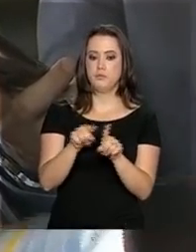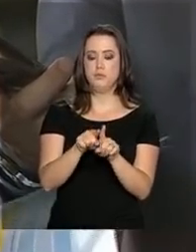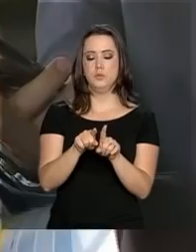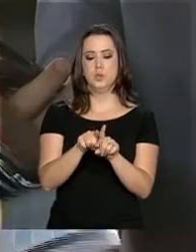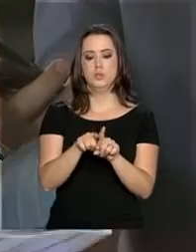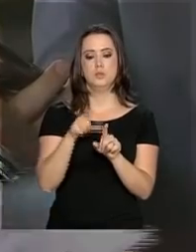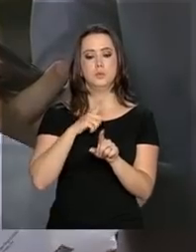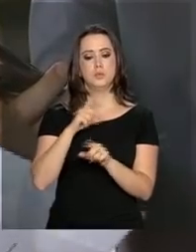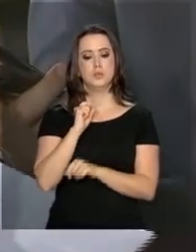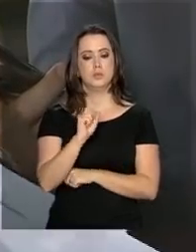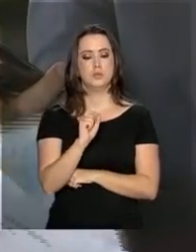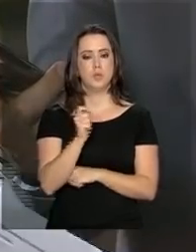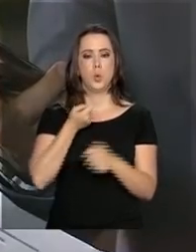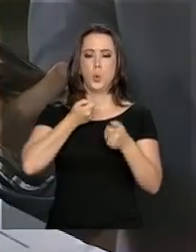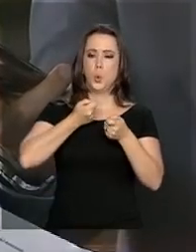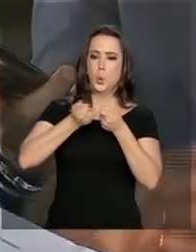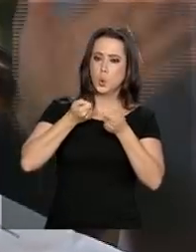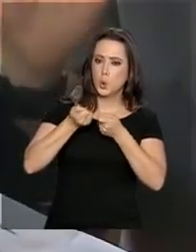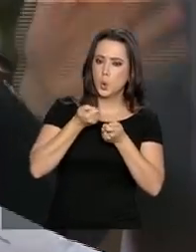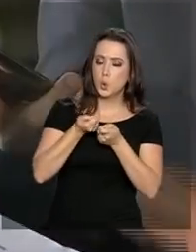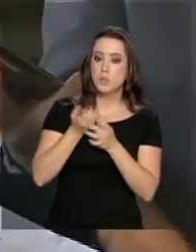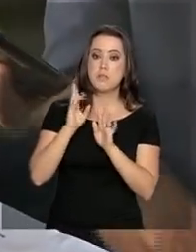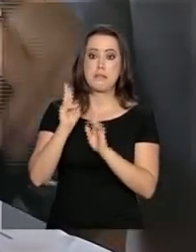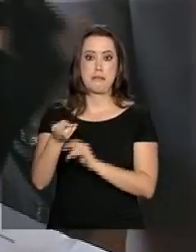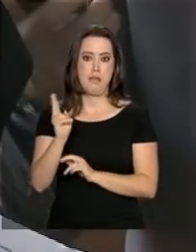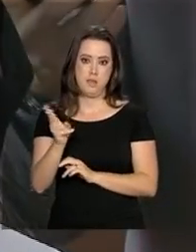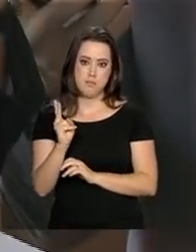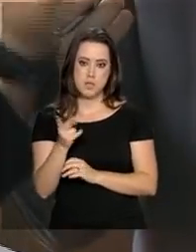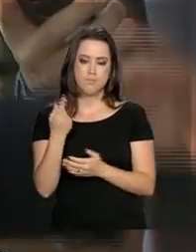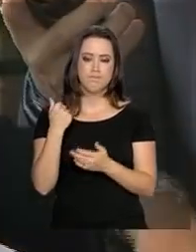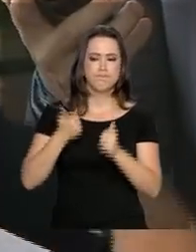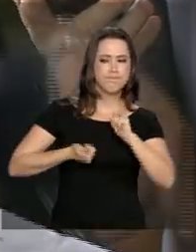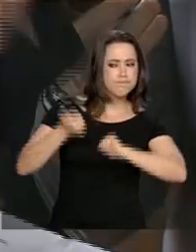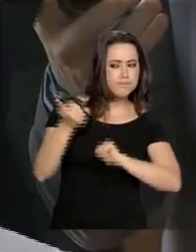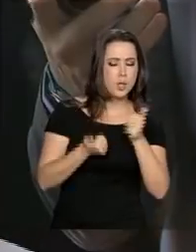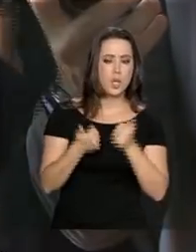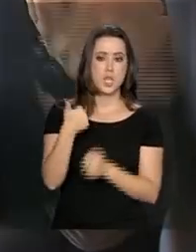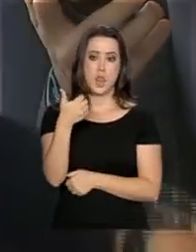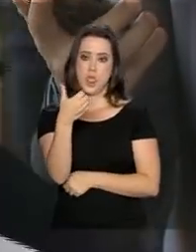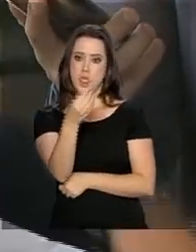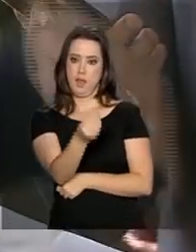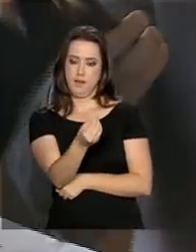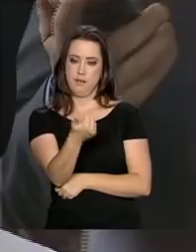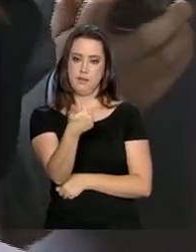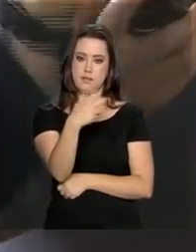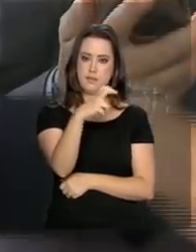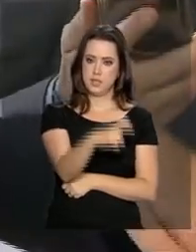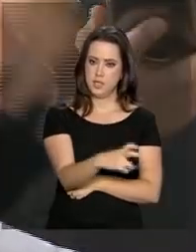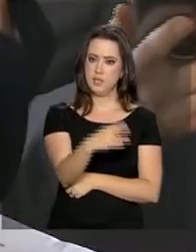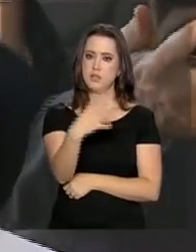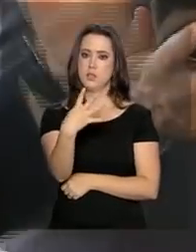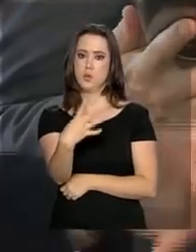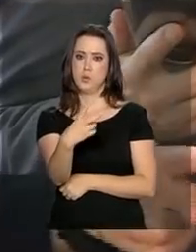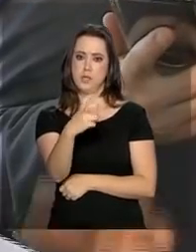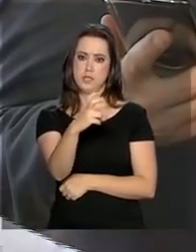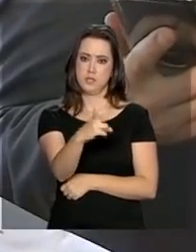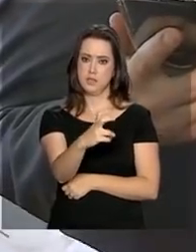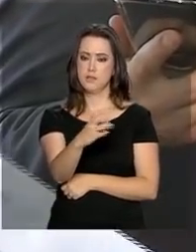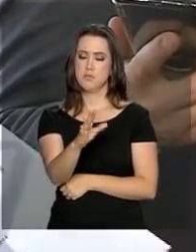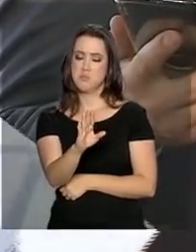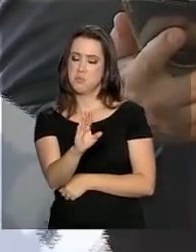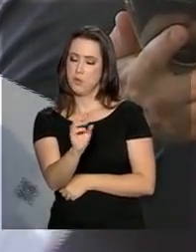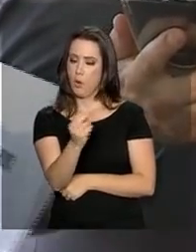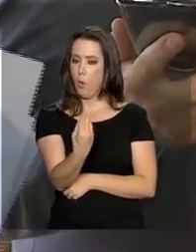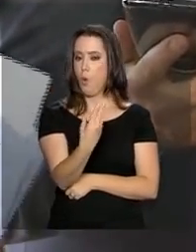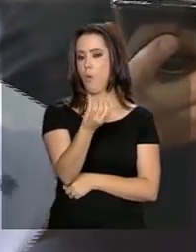ter controles a cada 10 30 45 60 e 90 dias